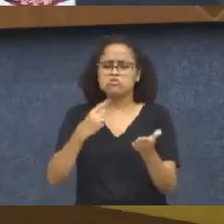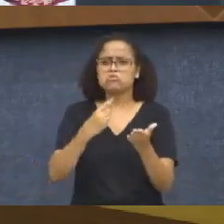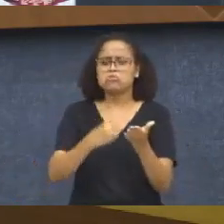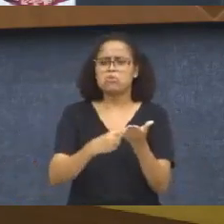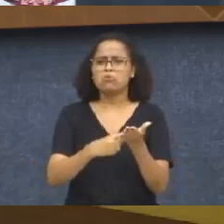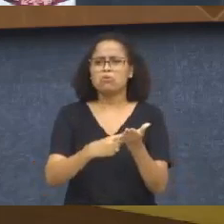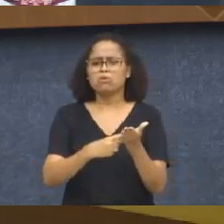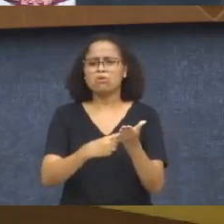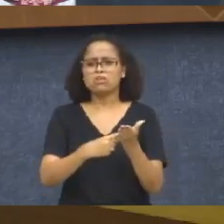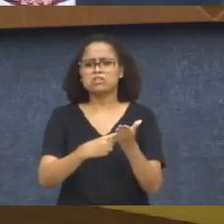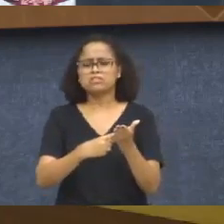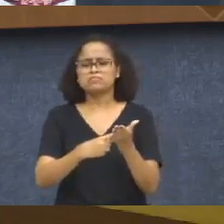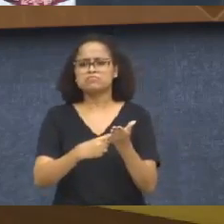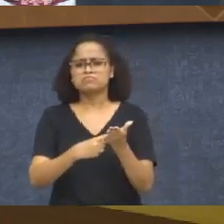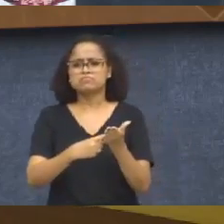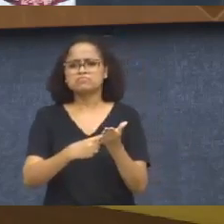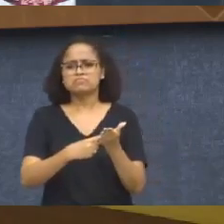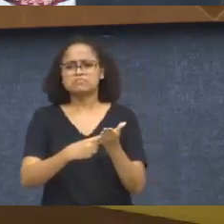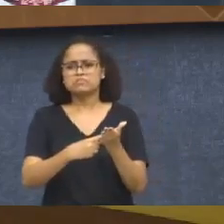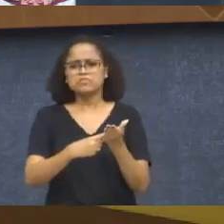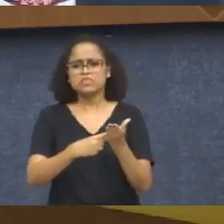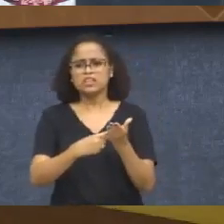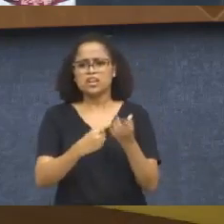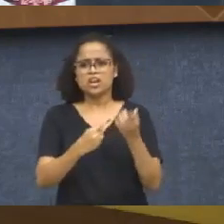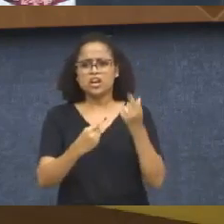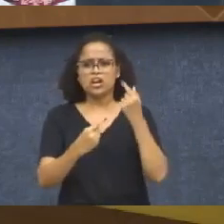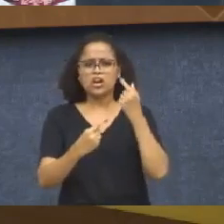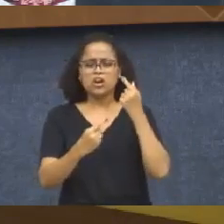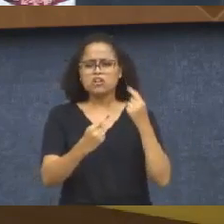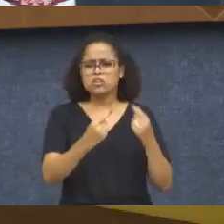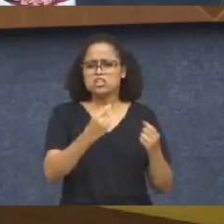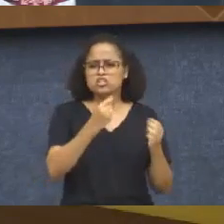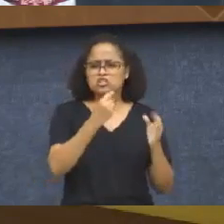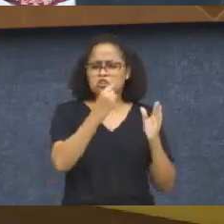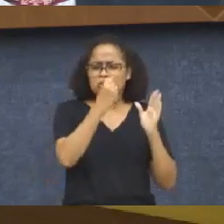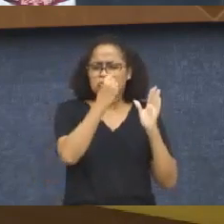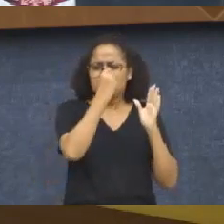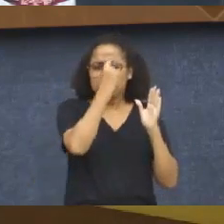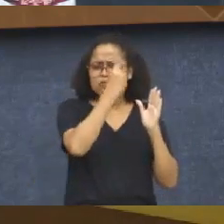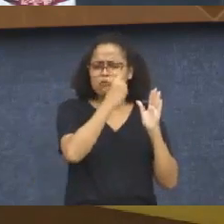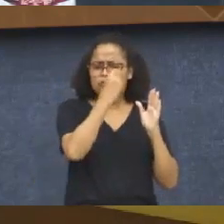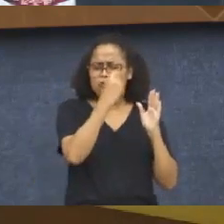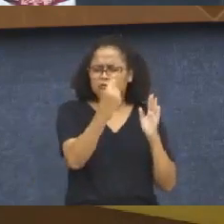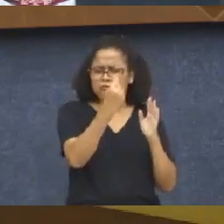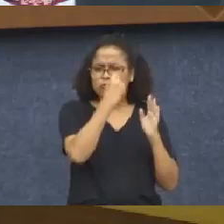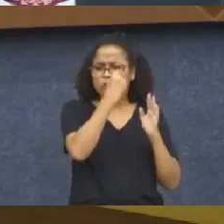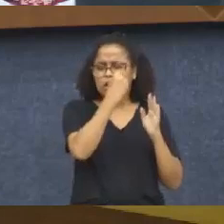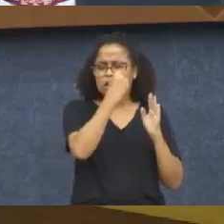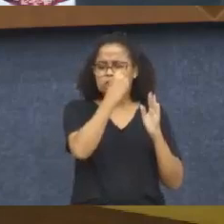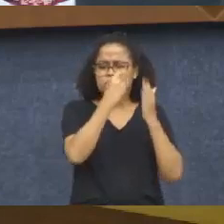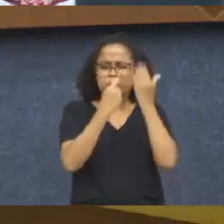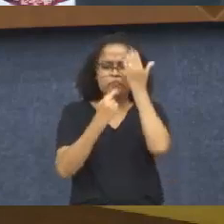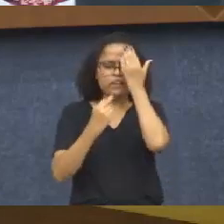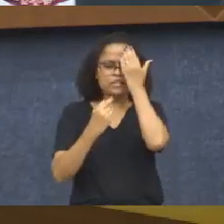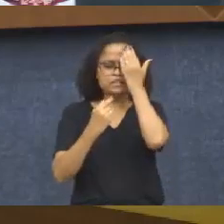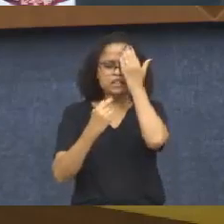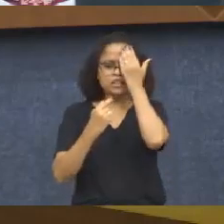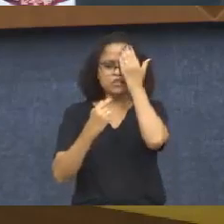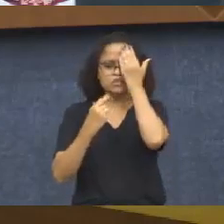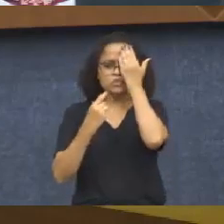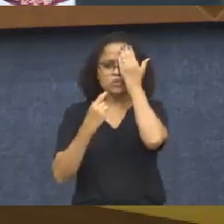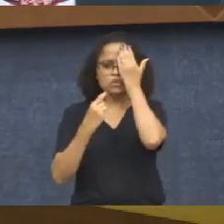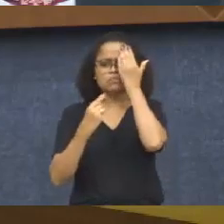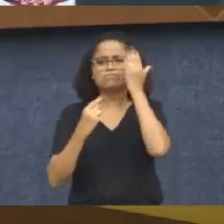olho esquerdo furado, por exemplo, Ilcinho, para não enxergar o lado da via do trânsito, para não se assustar? Qual vereador